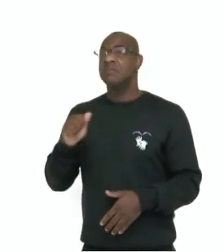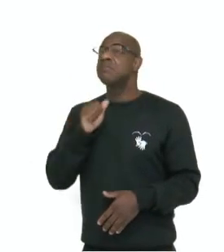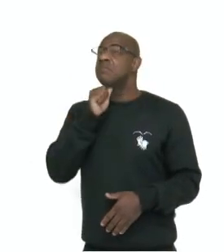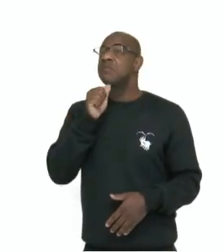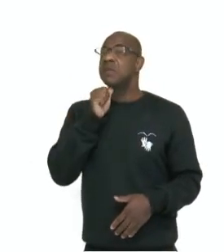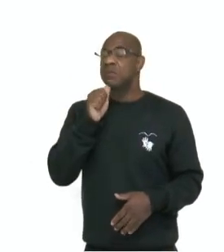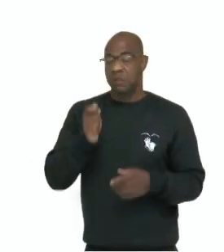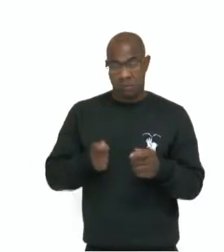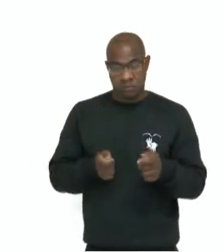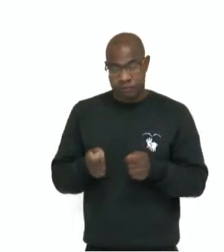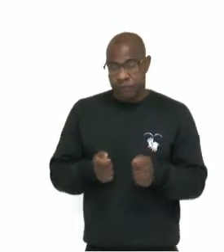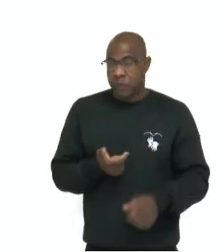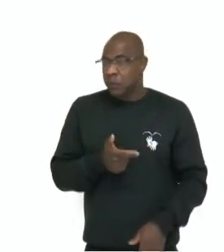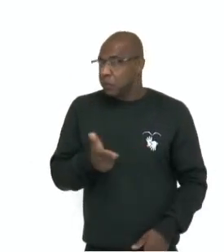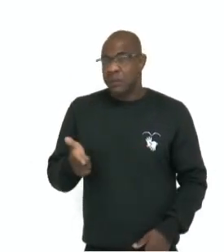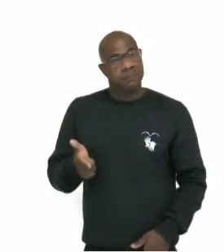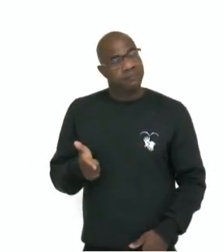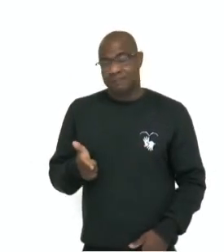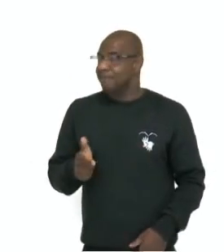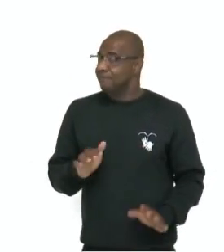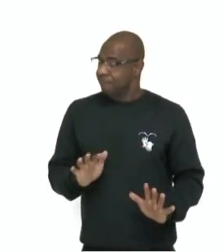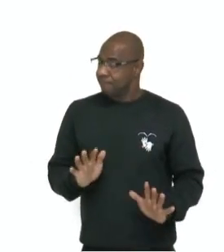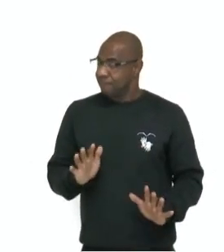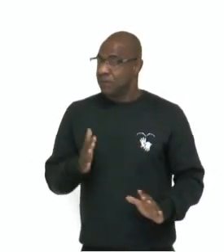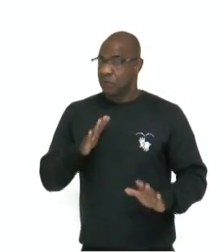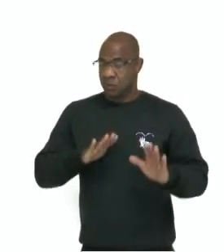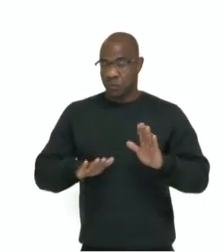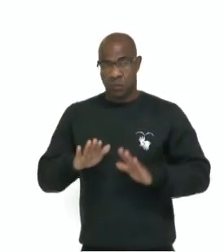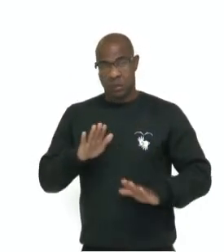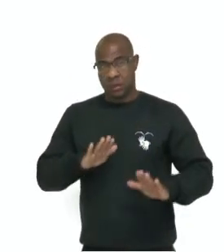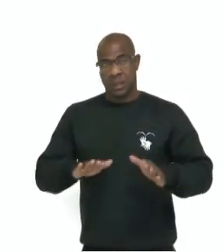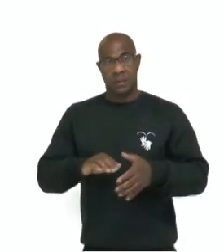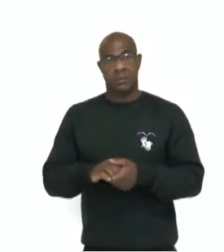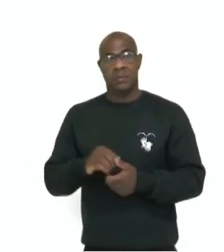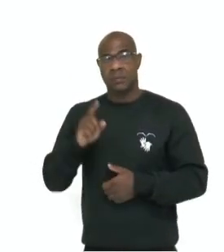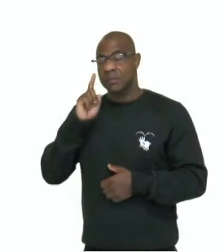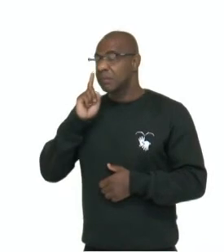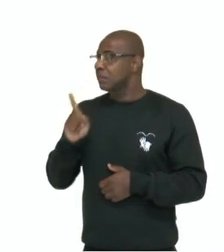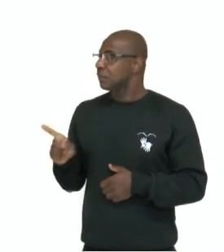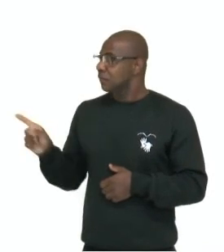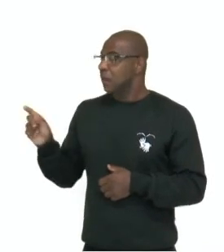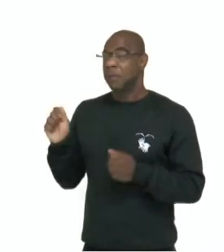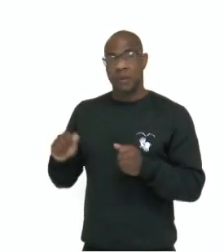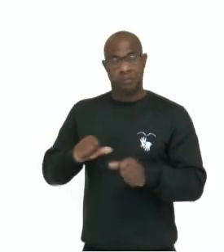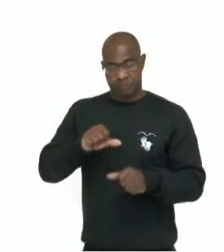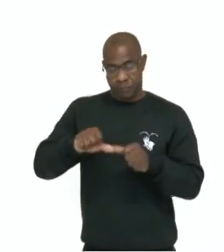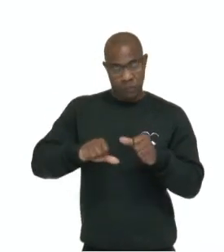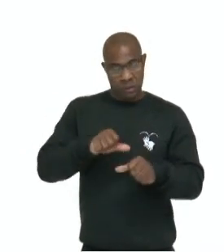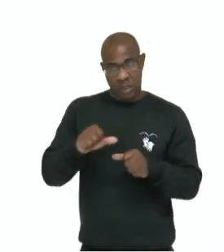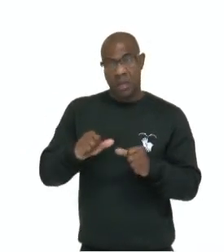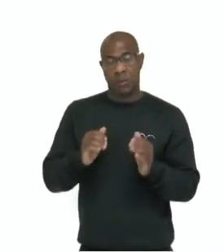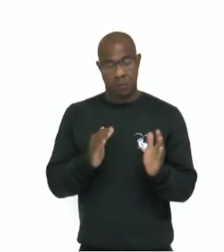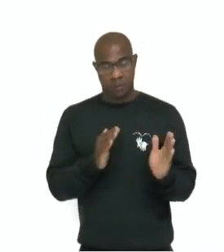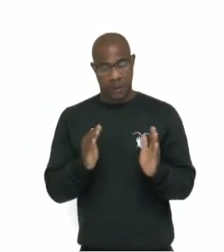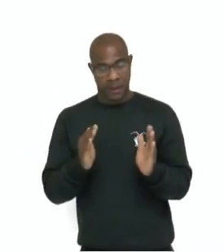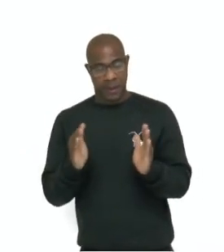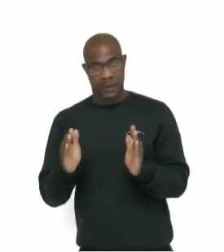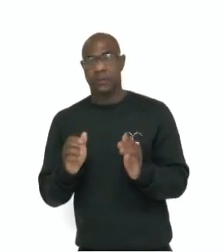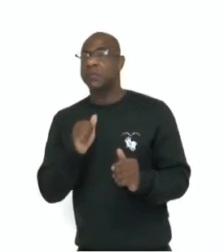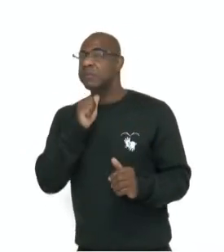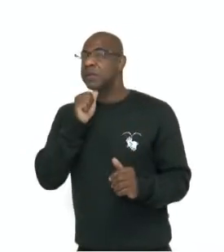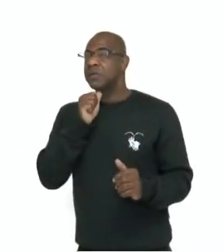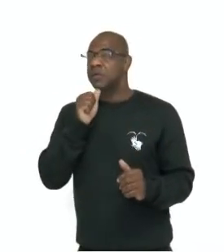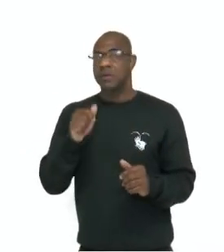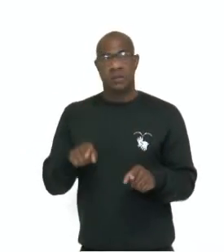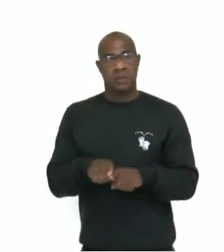alterações hormonais, emocionais ou alterações alimentares podem alterar esse ciclo menstrual. A